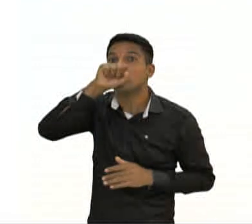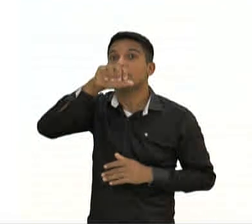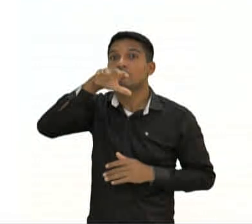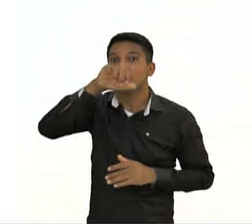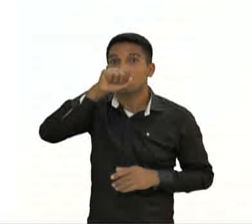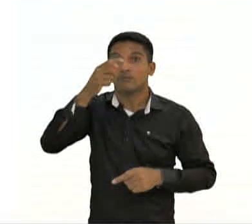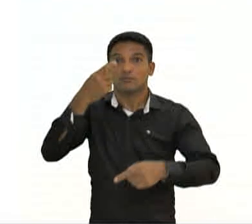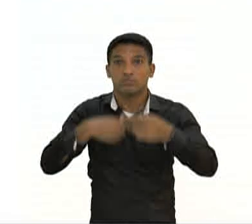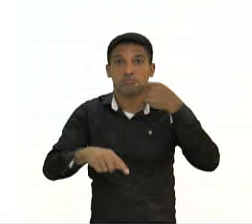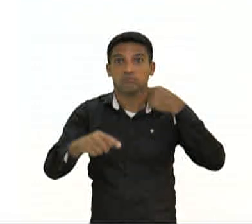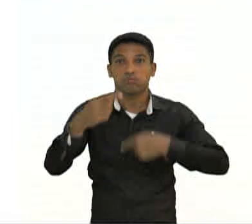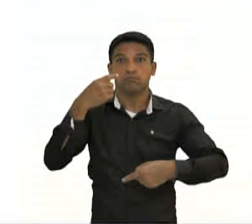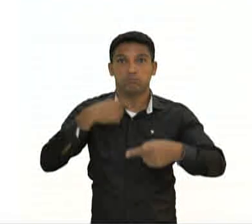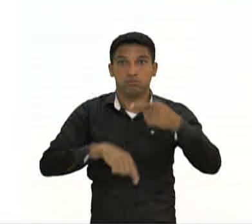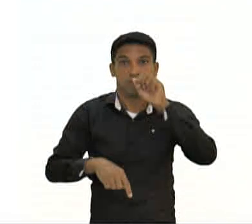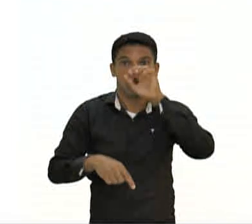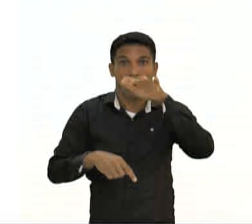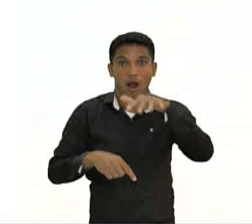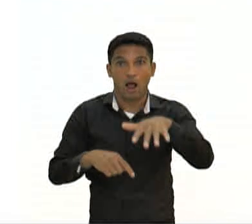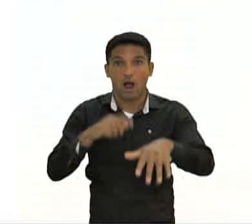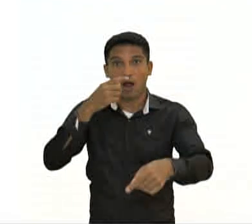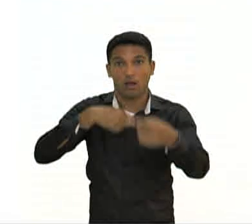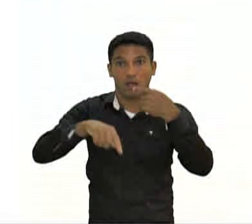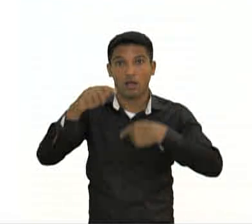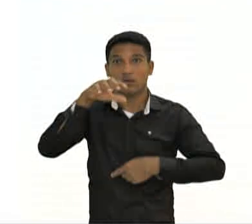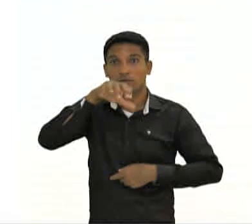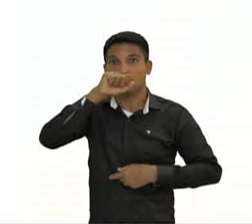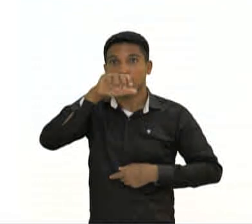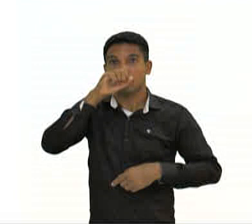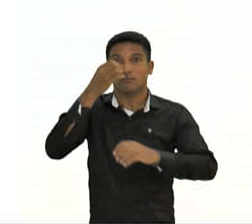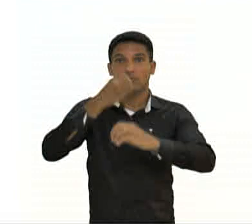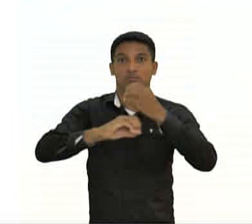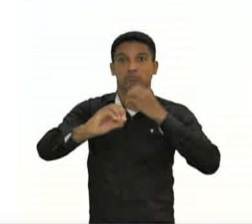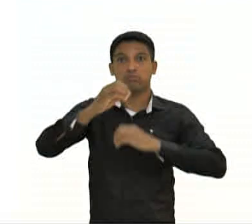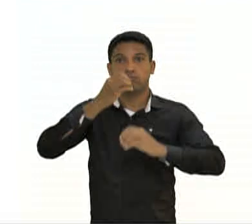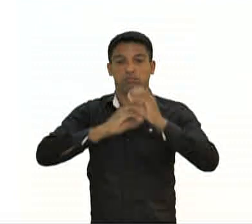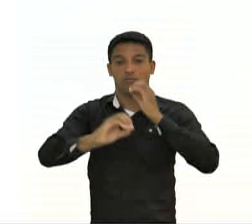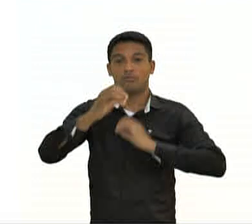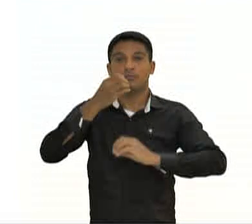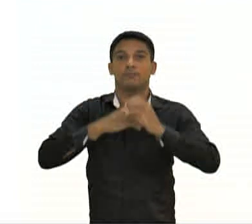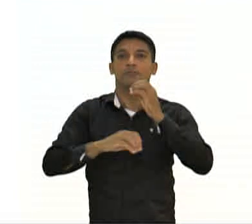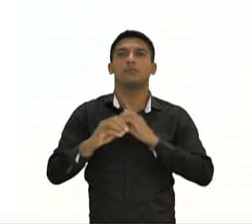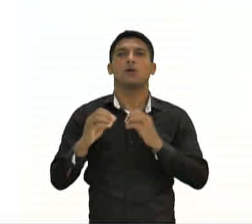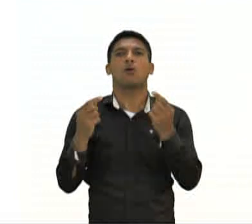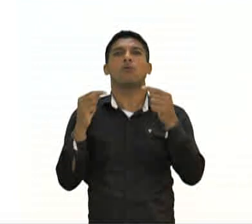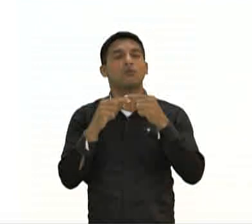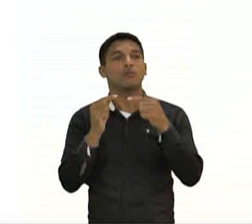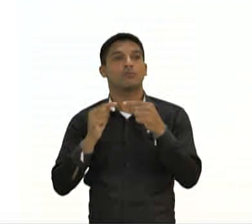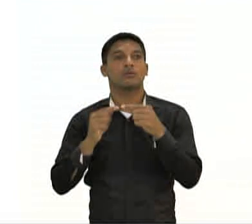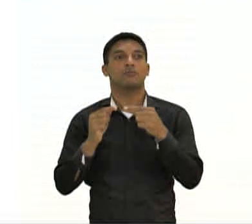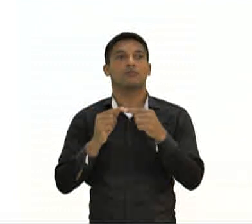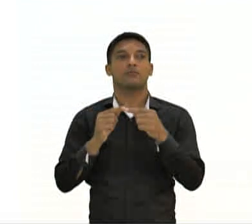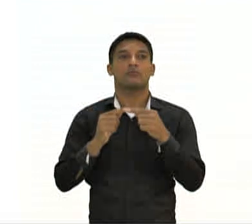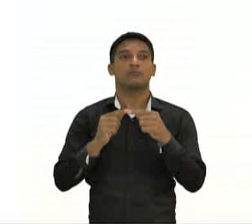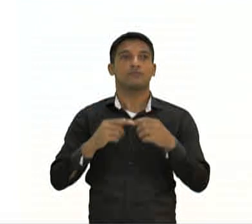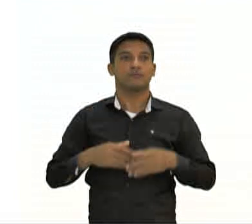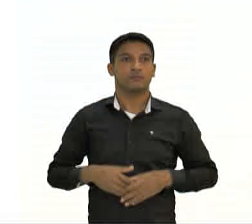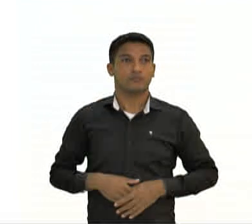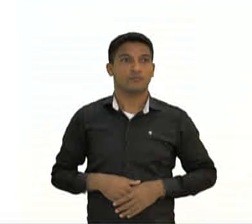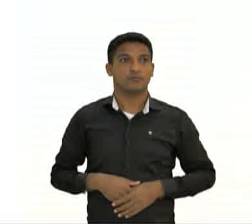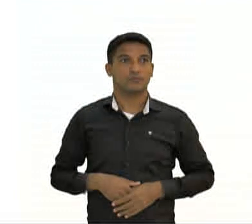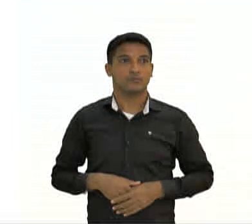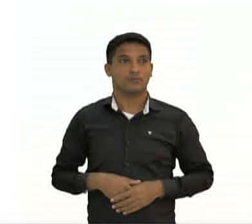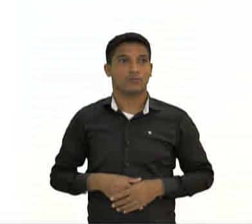alvéolos pulmonares. Os resíduos do sistema digestório e respiratório são eliminados pelo sistema A, reprodutor,